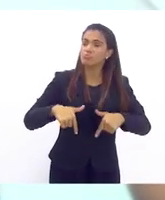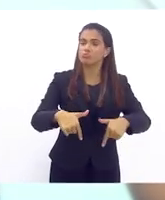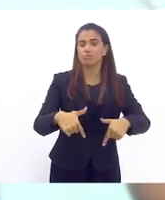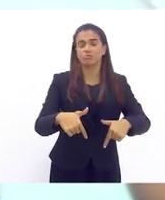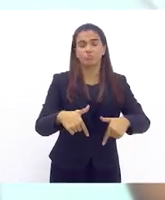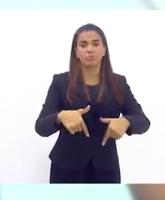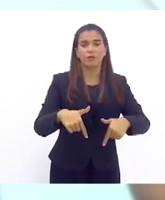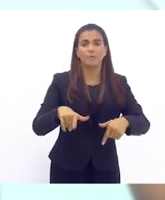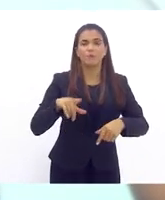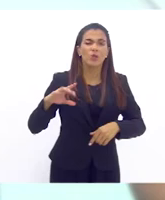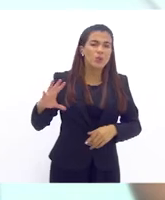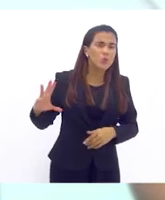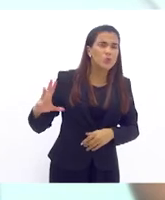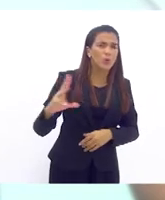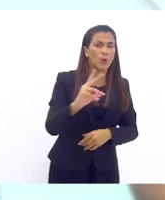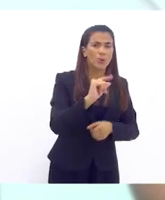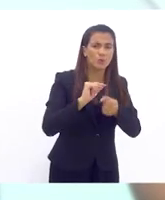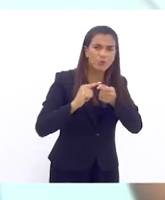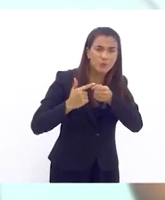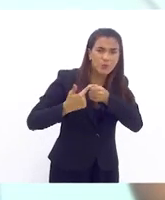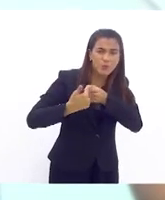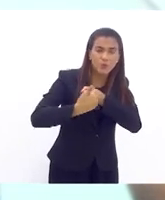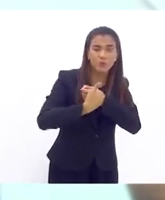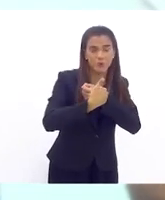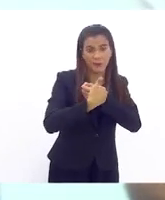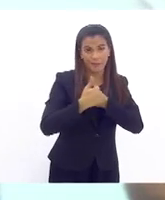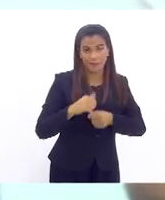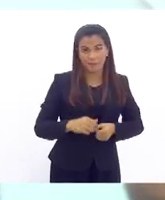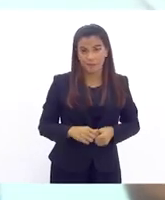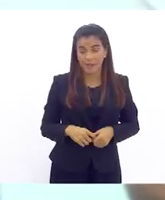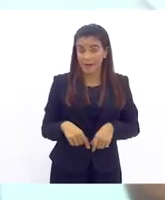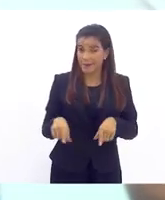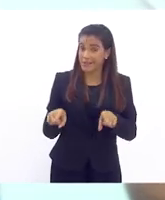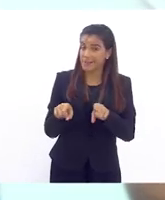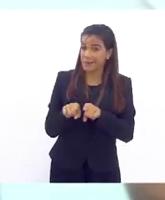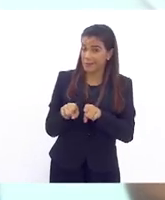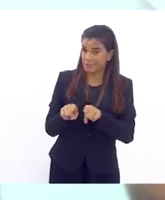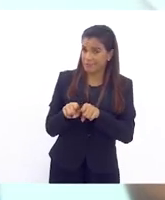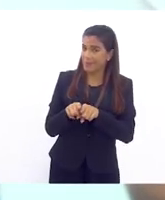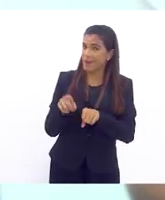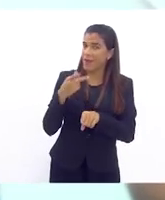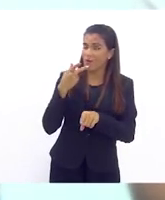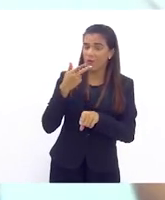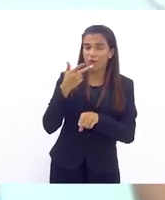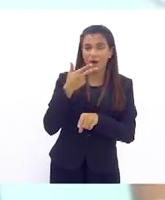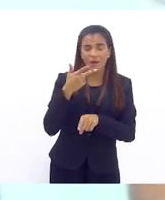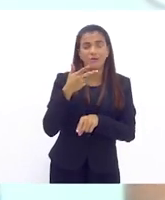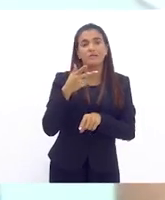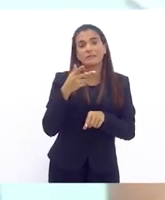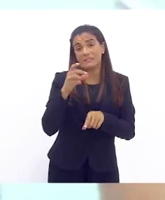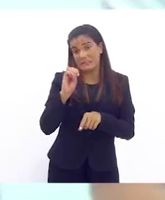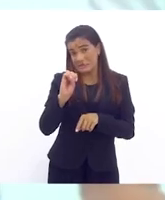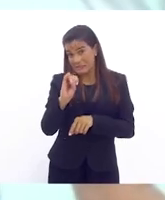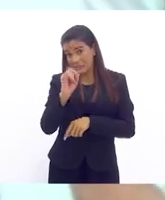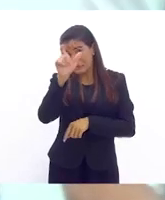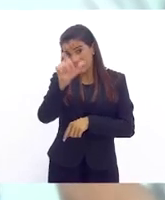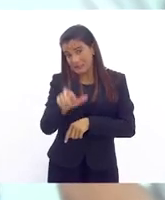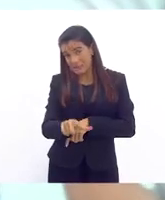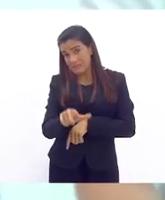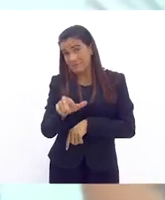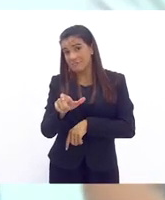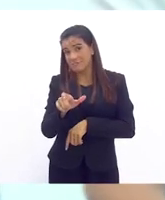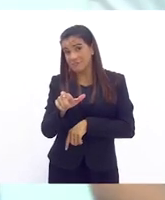em todos os municípios né Eu acho que inclusive vou abrir a Fala Zé se você quiser ou